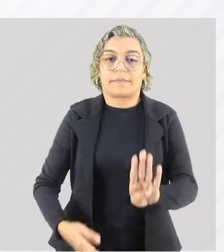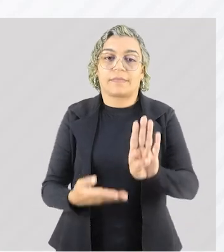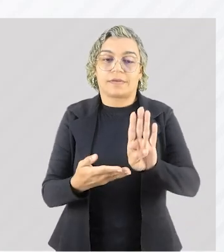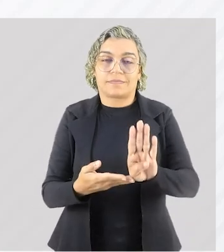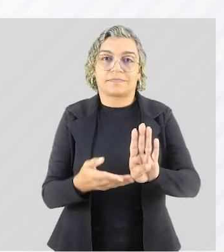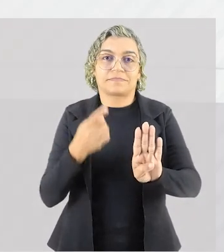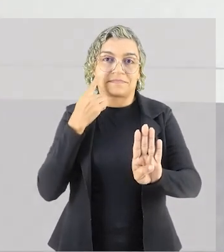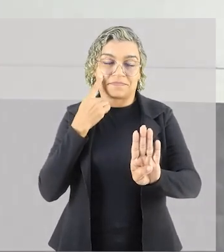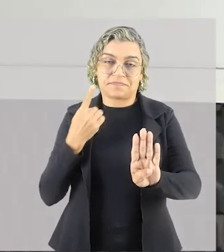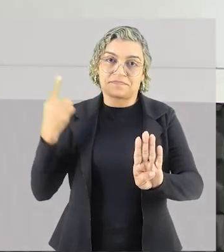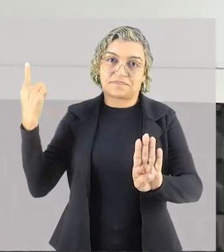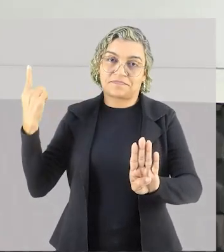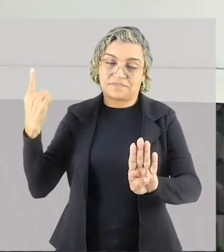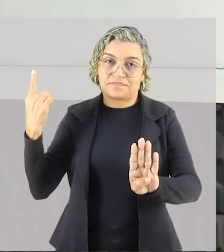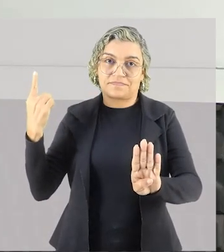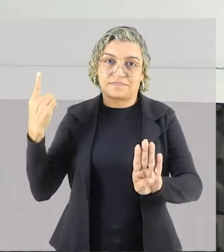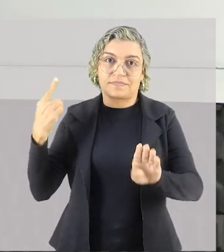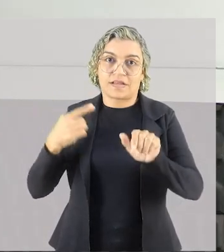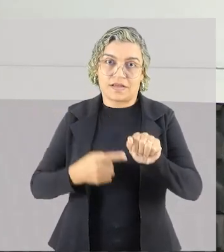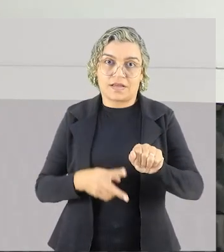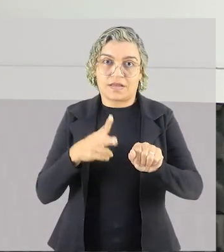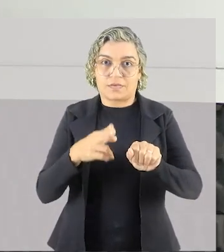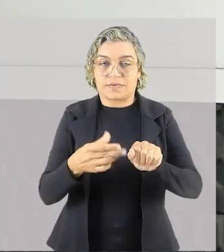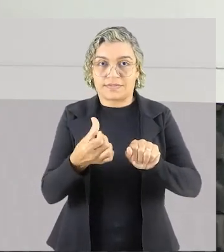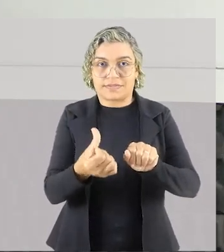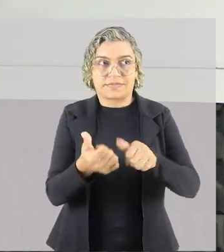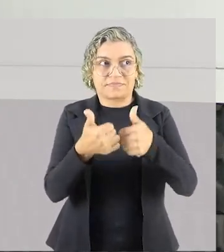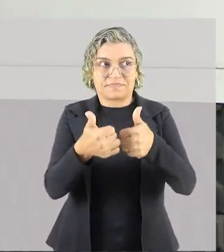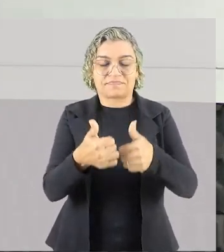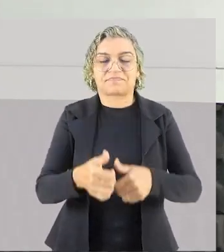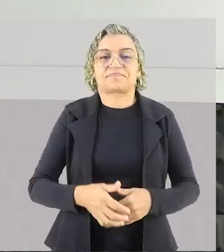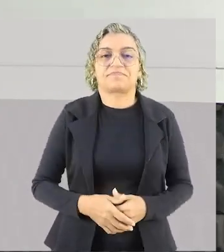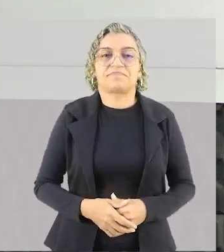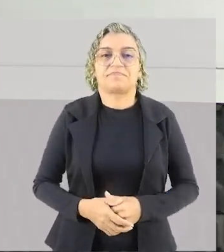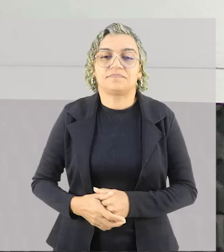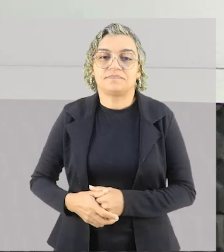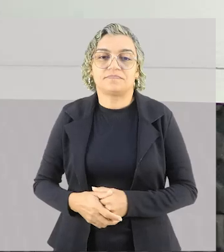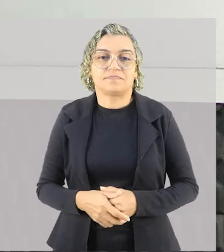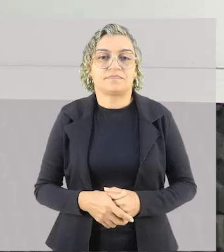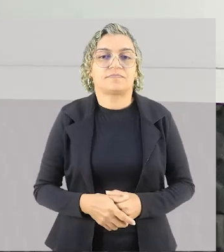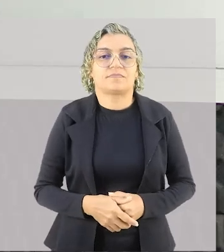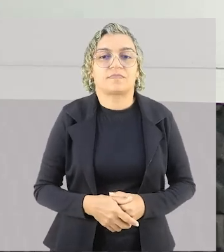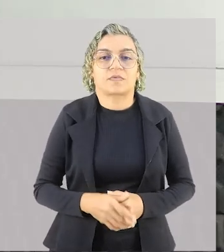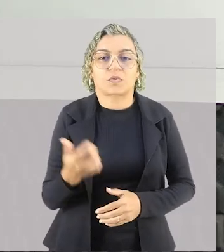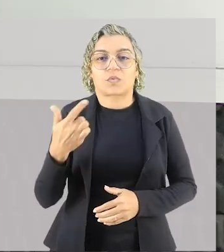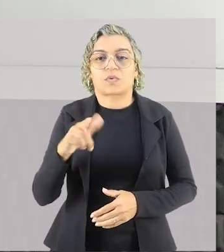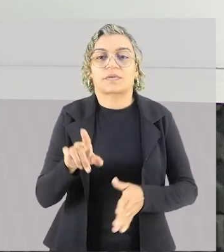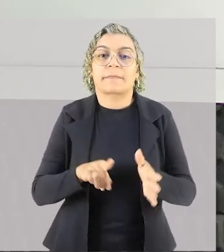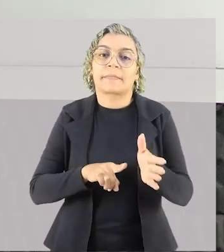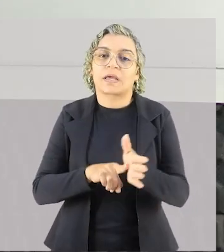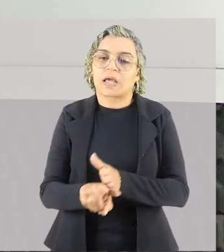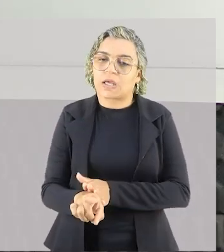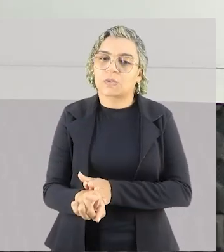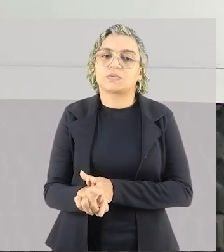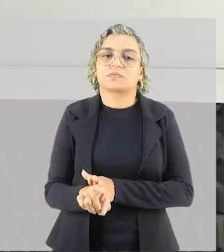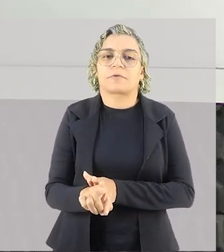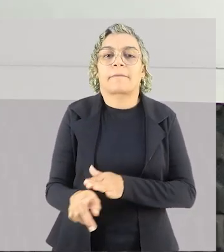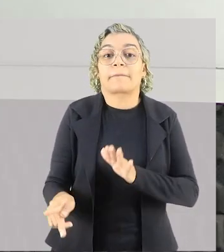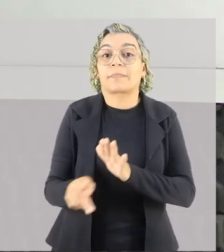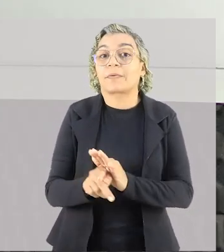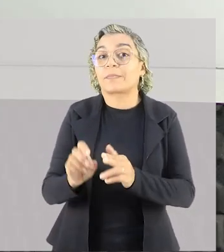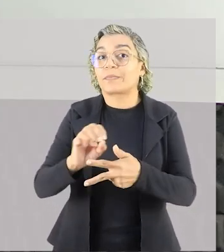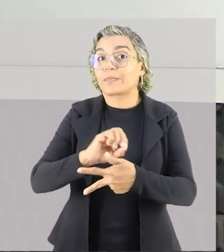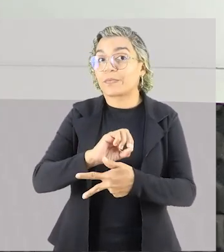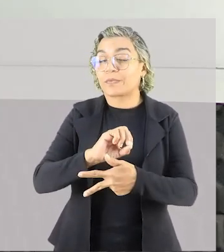cubo mede 6 centímetros. Beleza, turminha? Vamos para a próxima questão, uma questão da